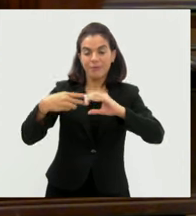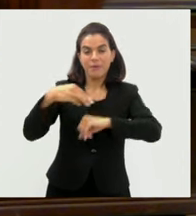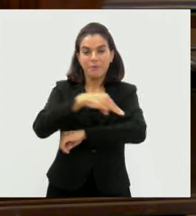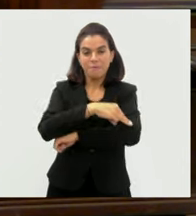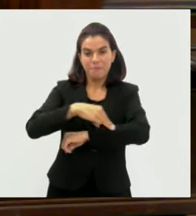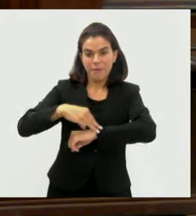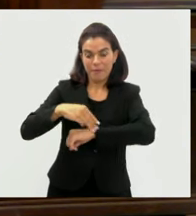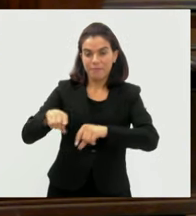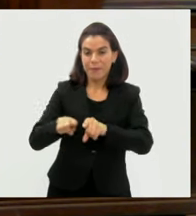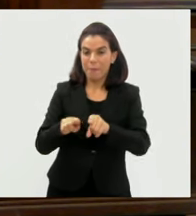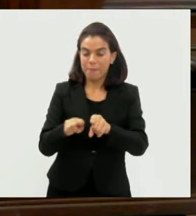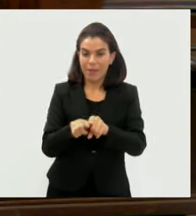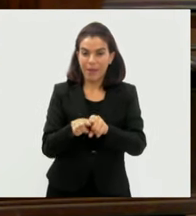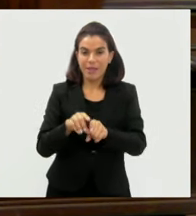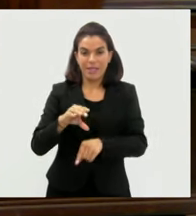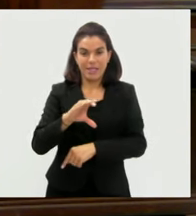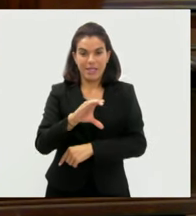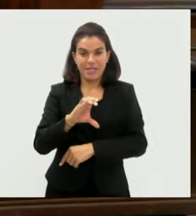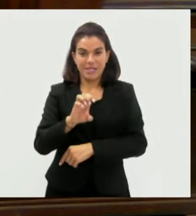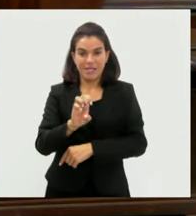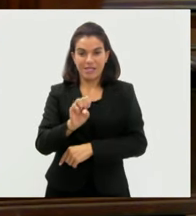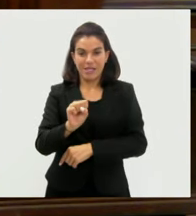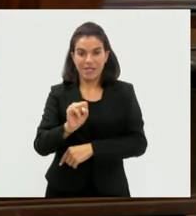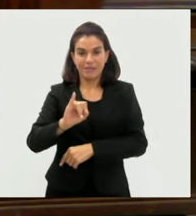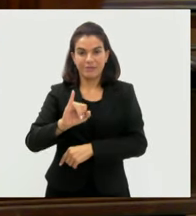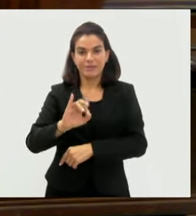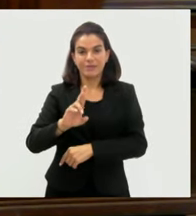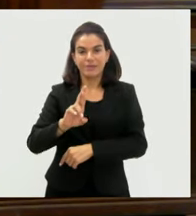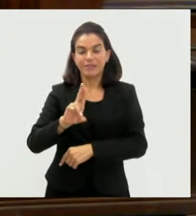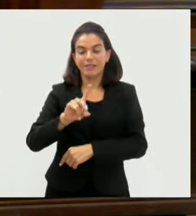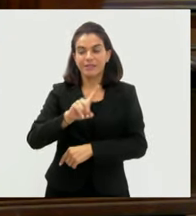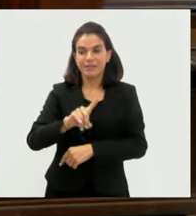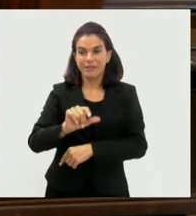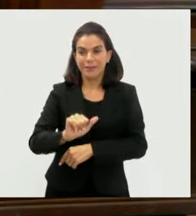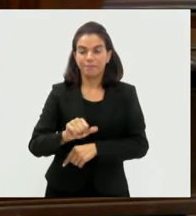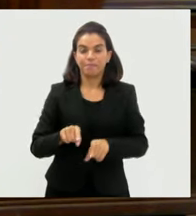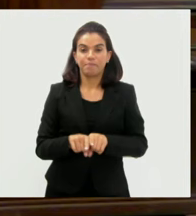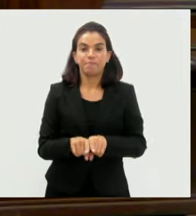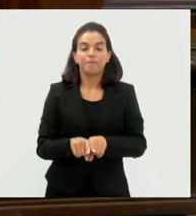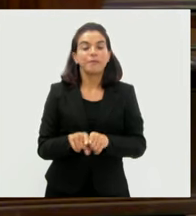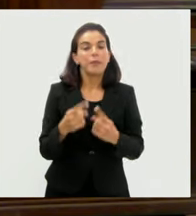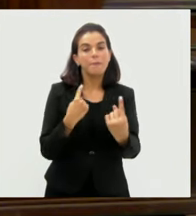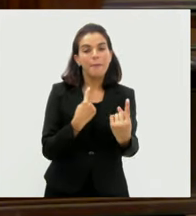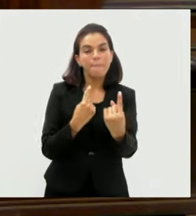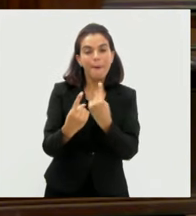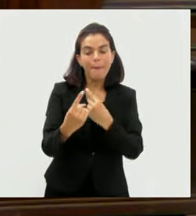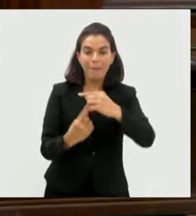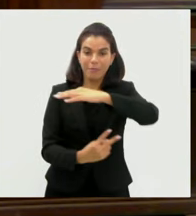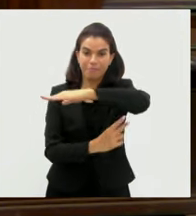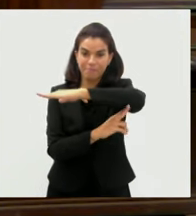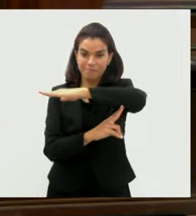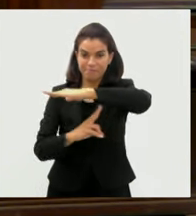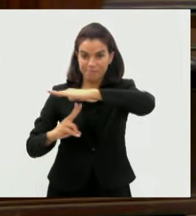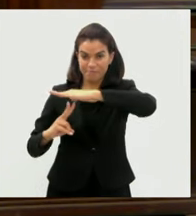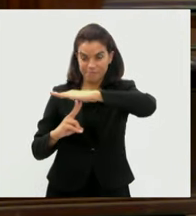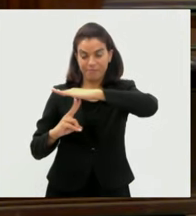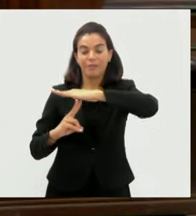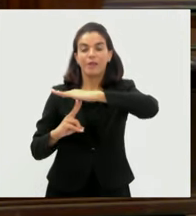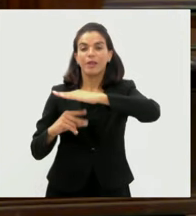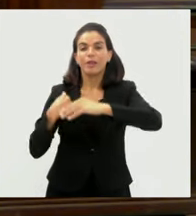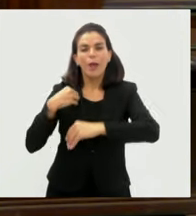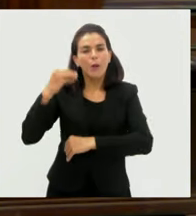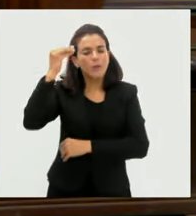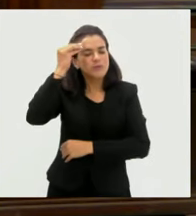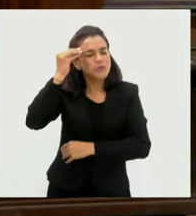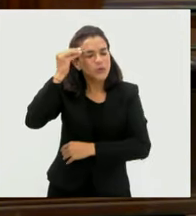do presidente Cezinha, que é um grande amigo nosso, a duplicação da ponte Ivan Mundim, que era um sonho de mais